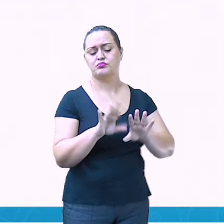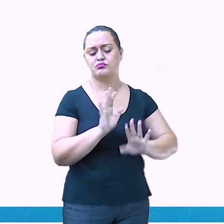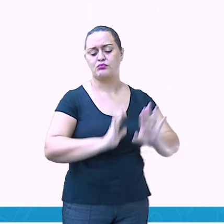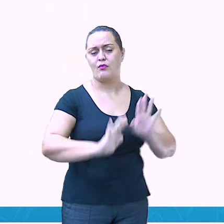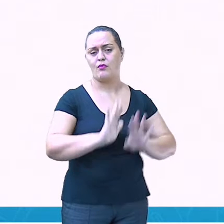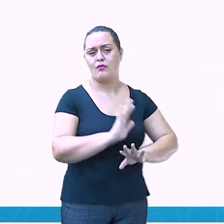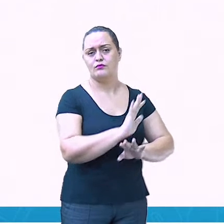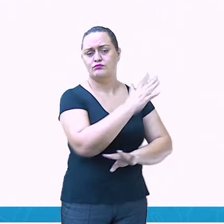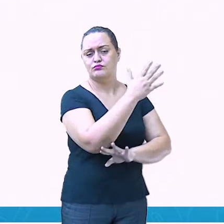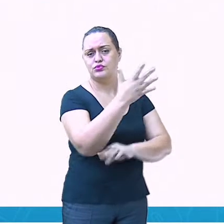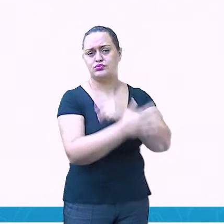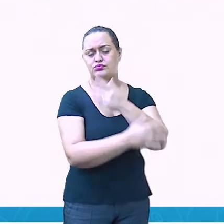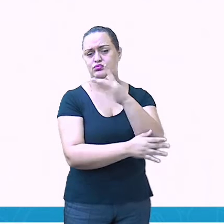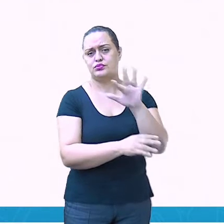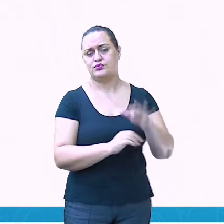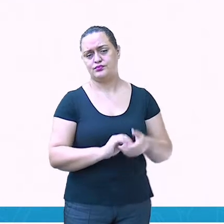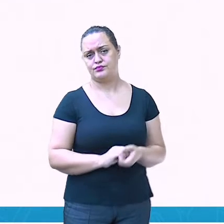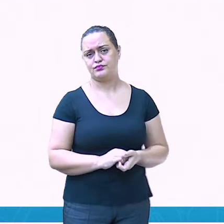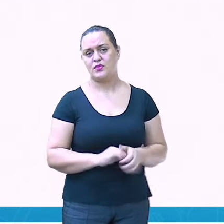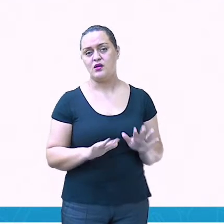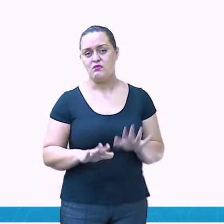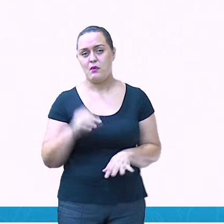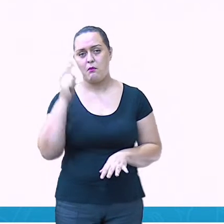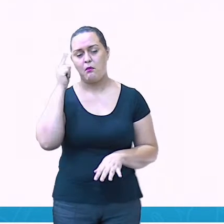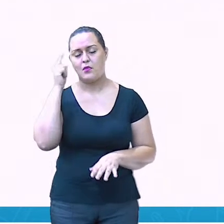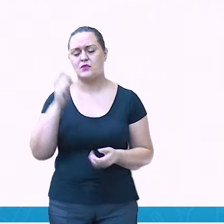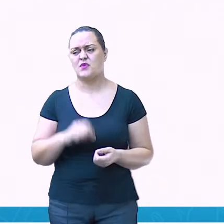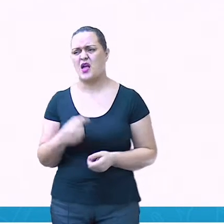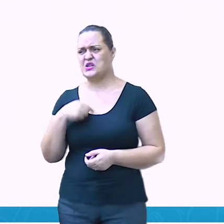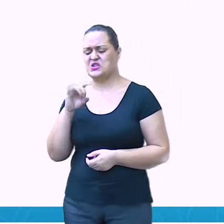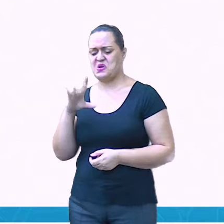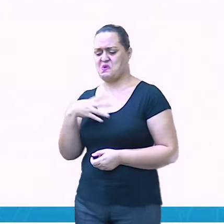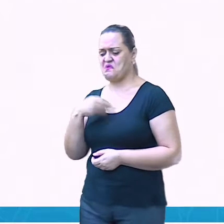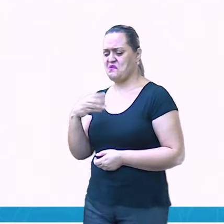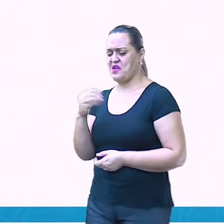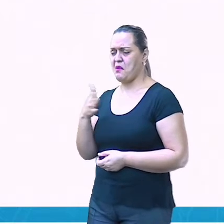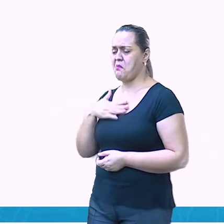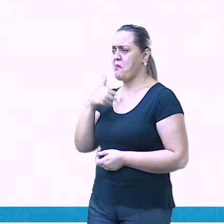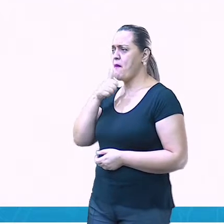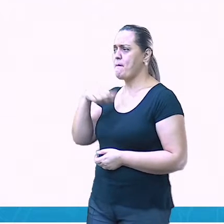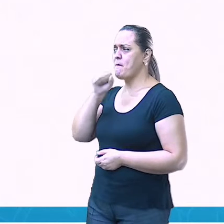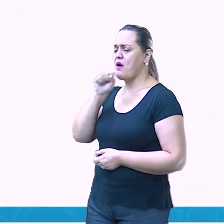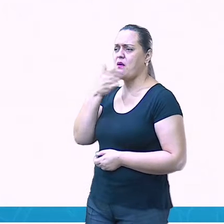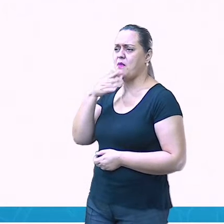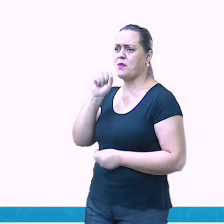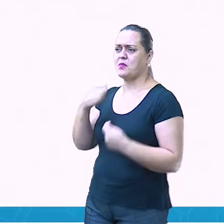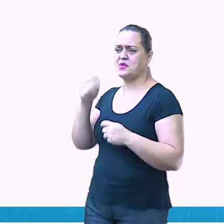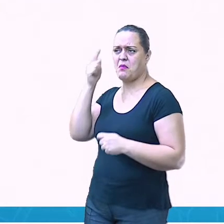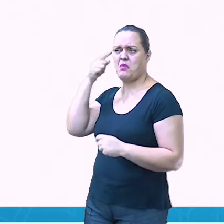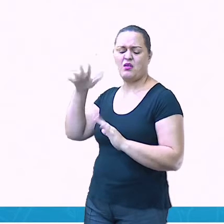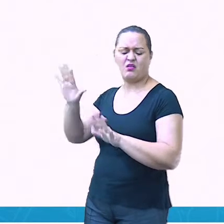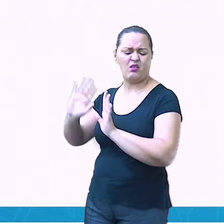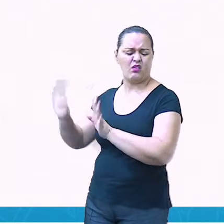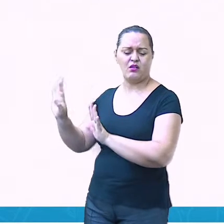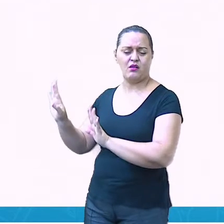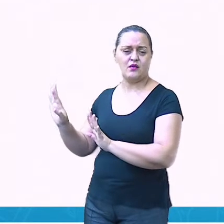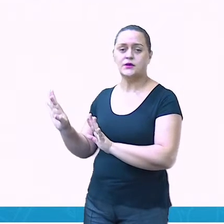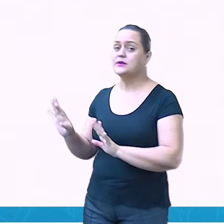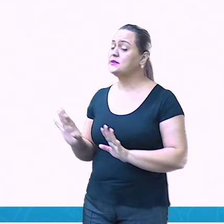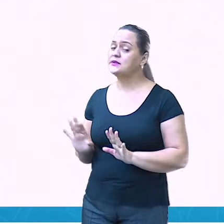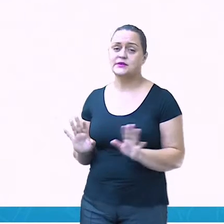o filho. Quem tem que pensar isso é meu pai e minha mãe. Não, todos nós temos que pensar em